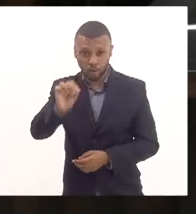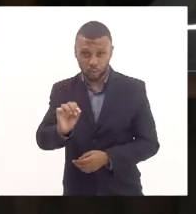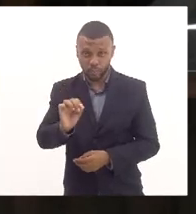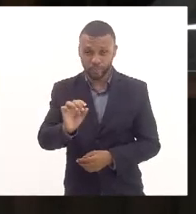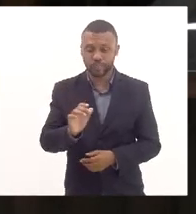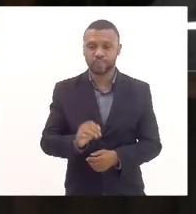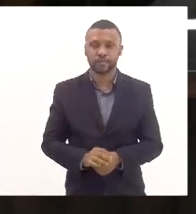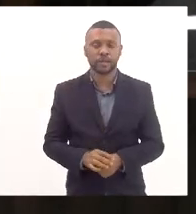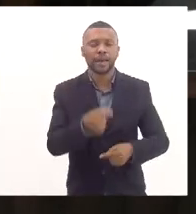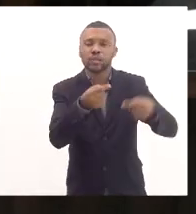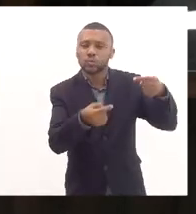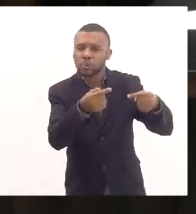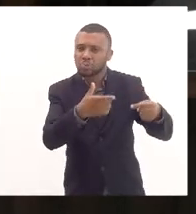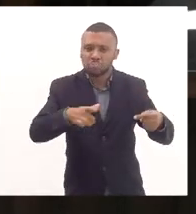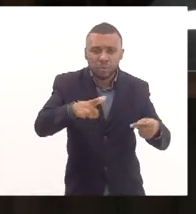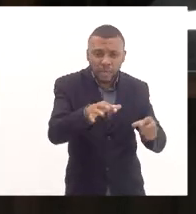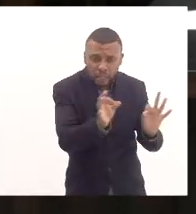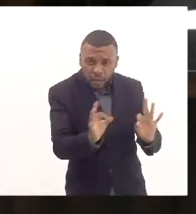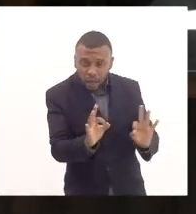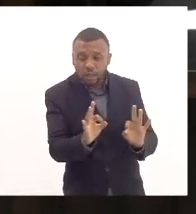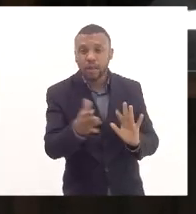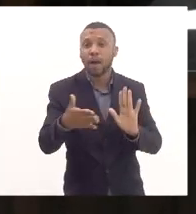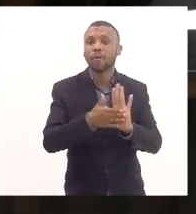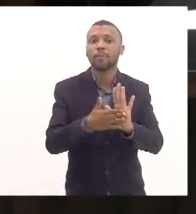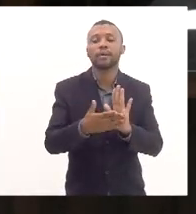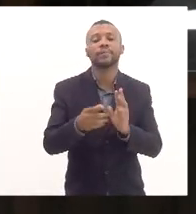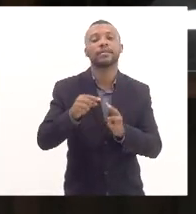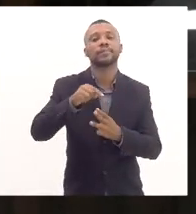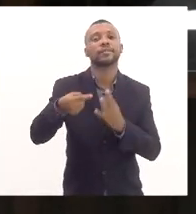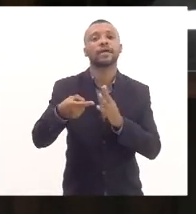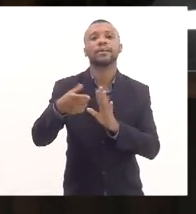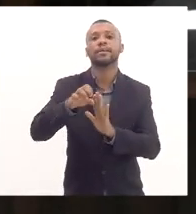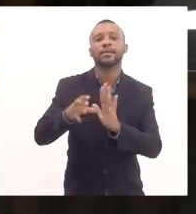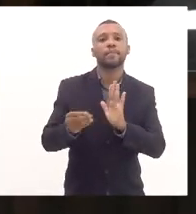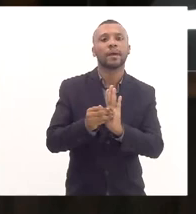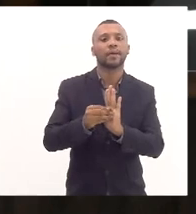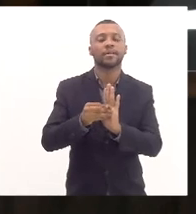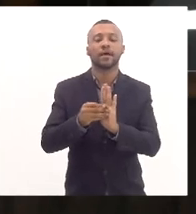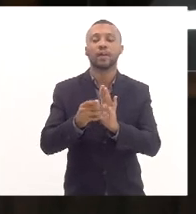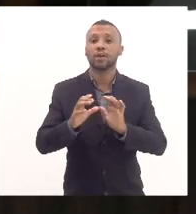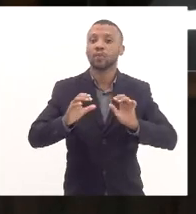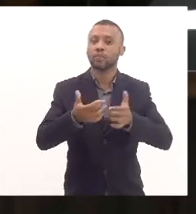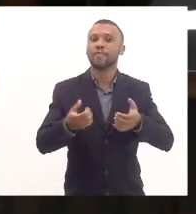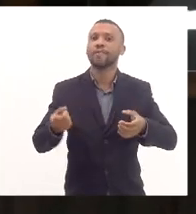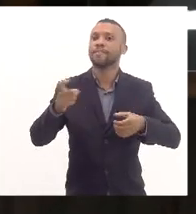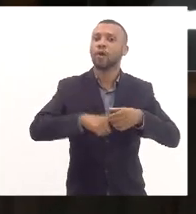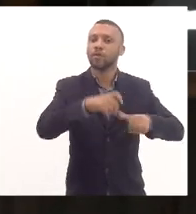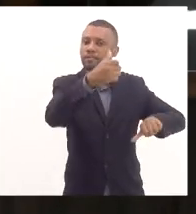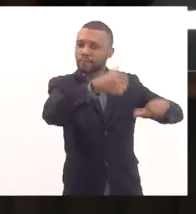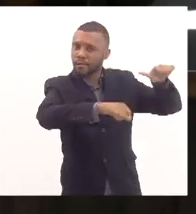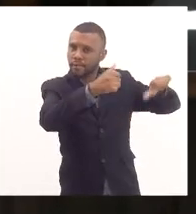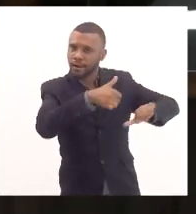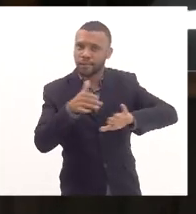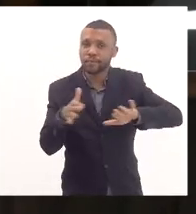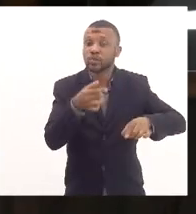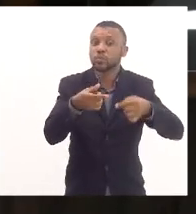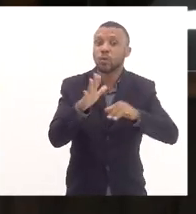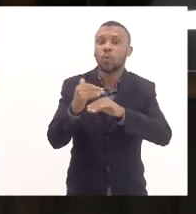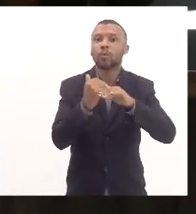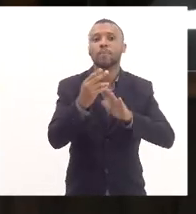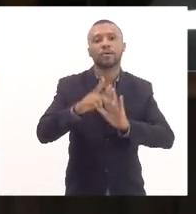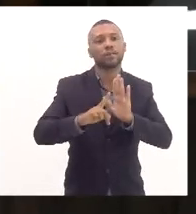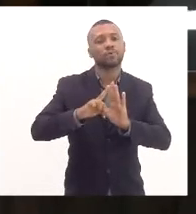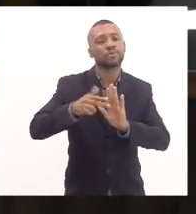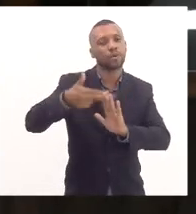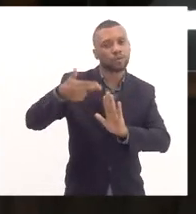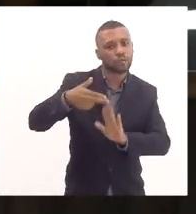discussão A Proposta recebeu três emendas e atuar nas comissões não tem discussão única para o